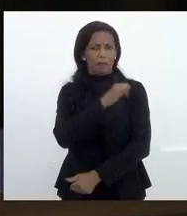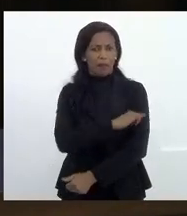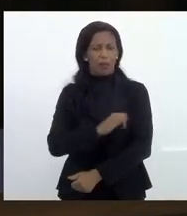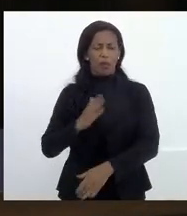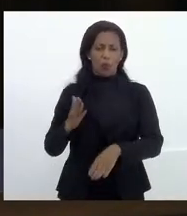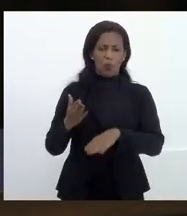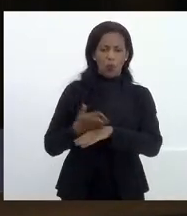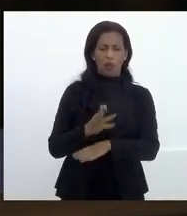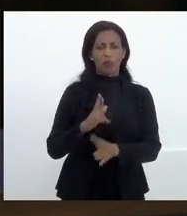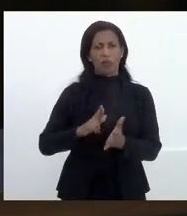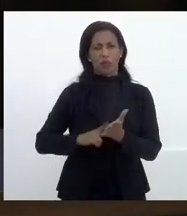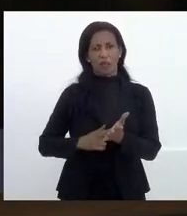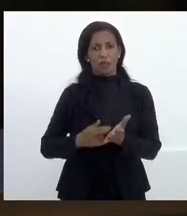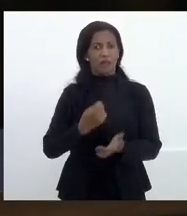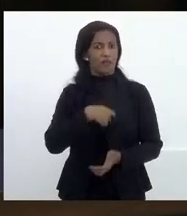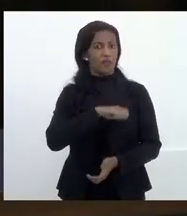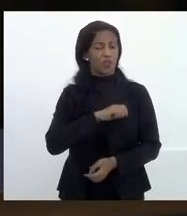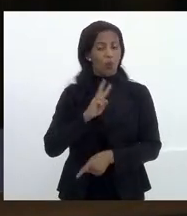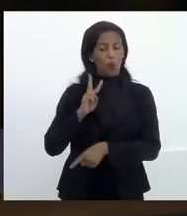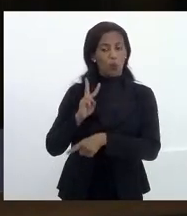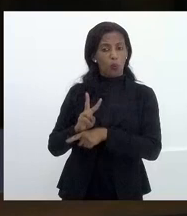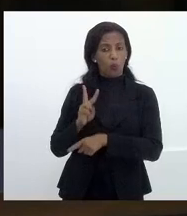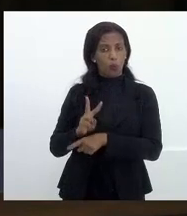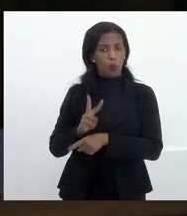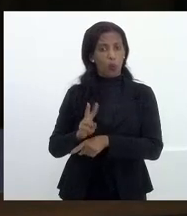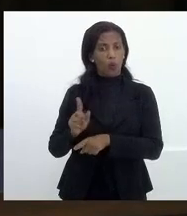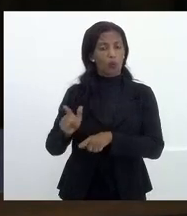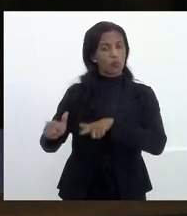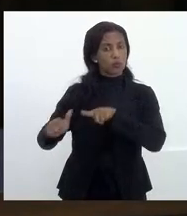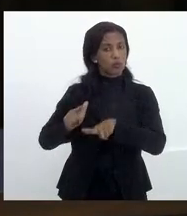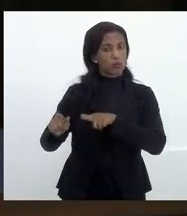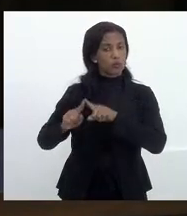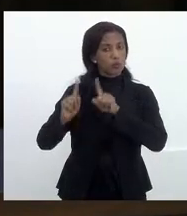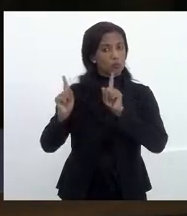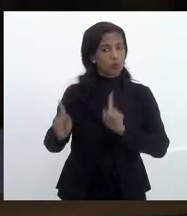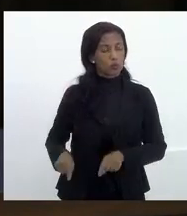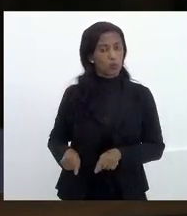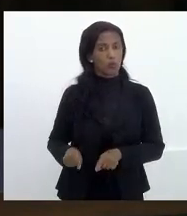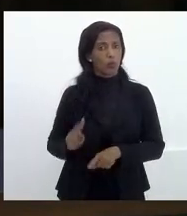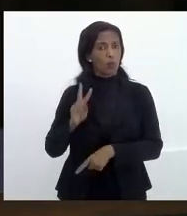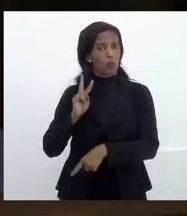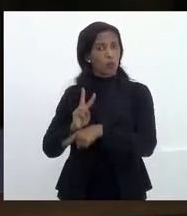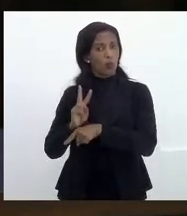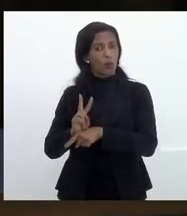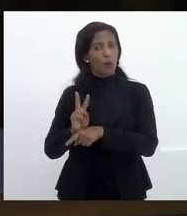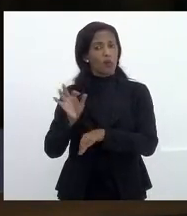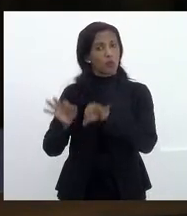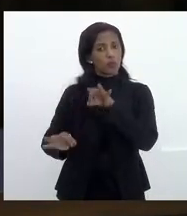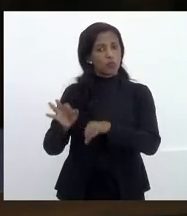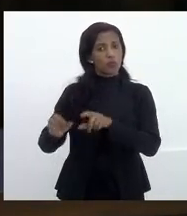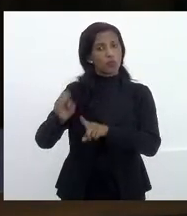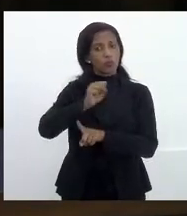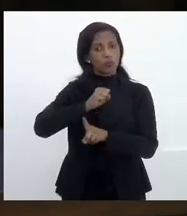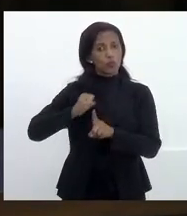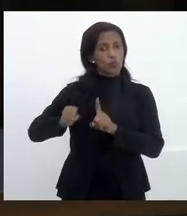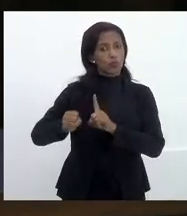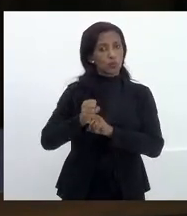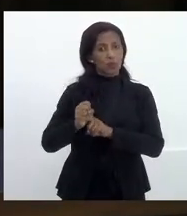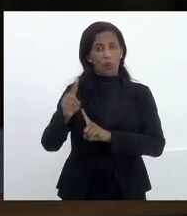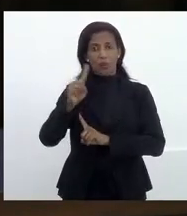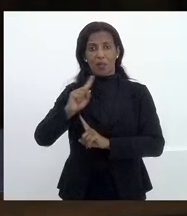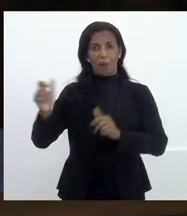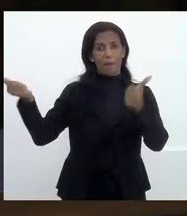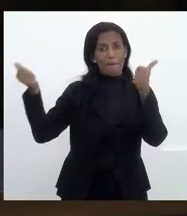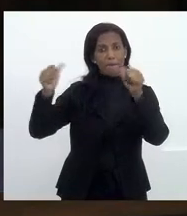ingresso no regime de recuperação fiscal preservando o seu serviço público é fazendo isso com justiça social e não